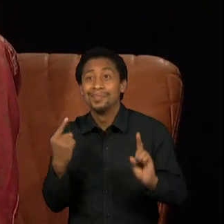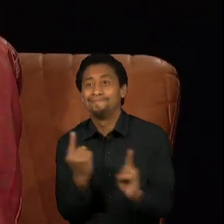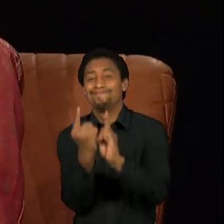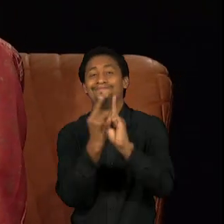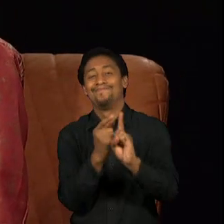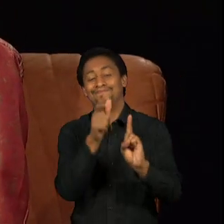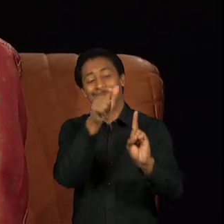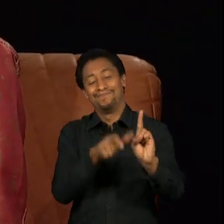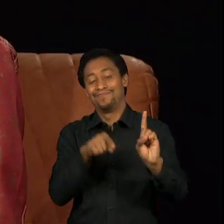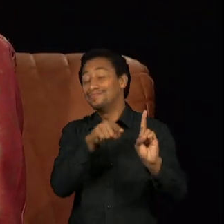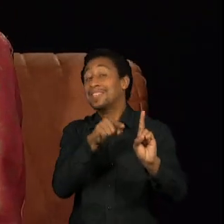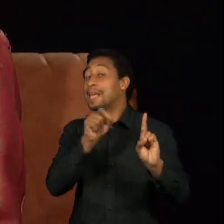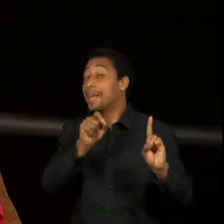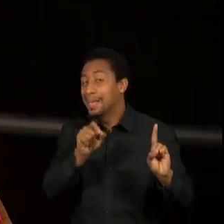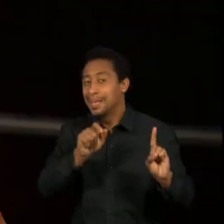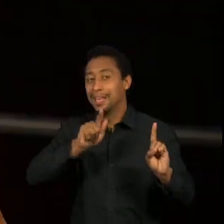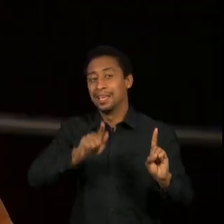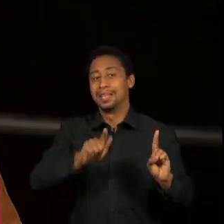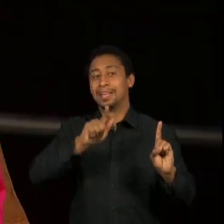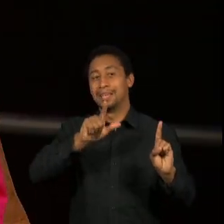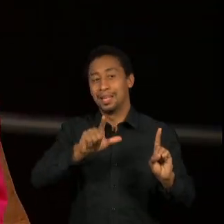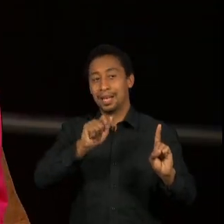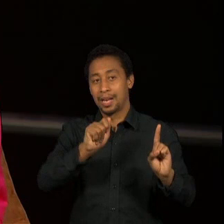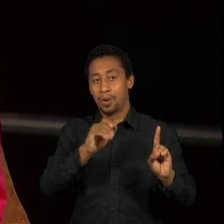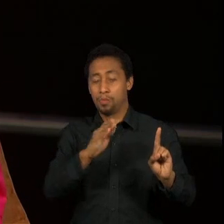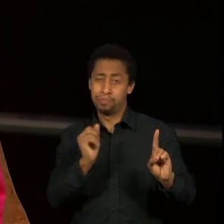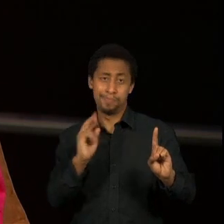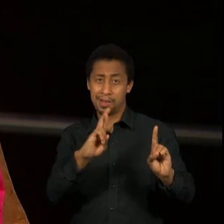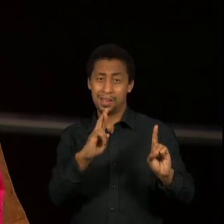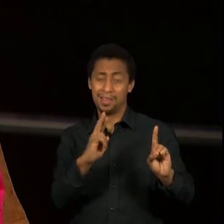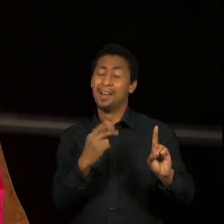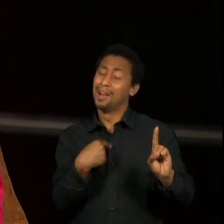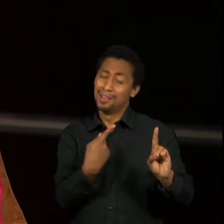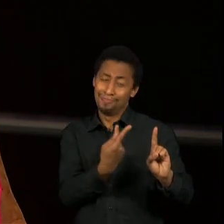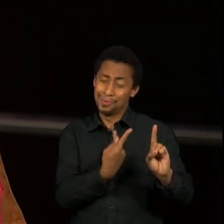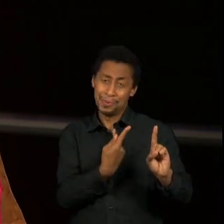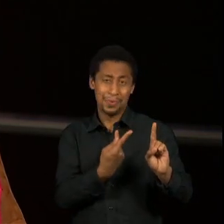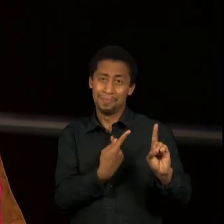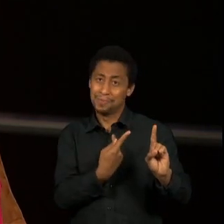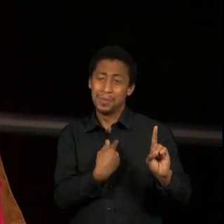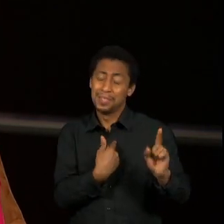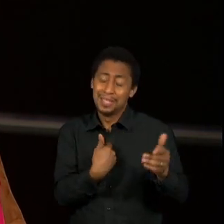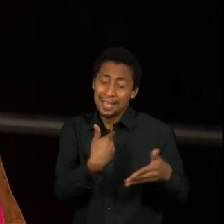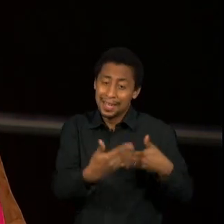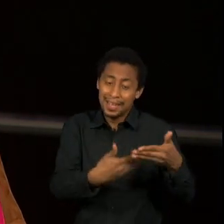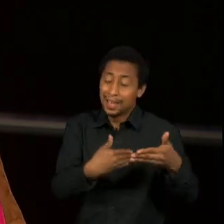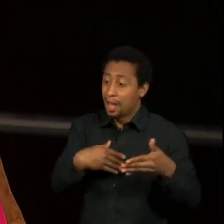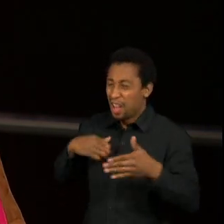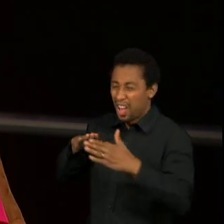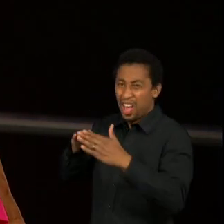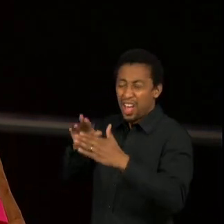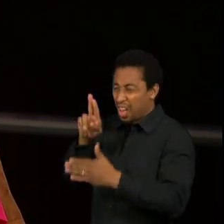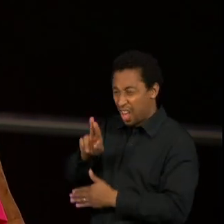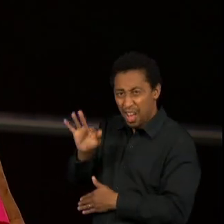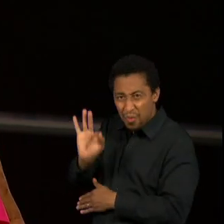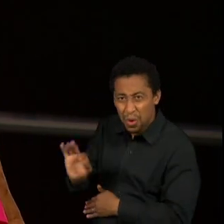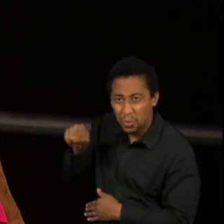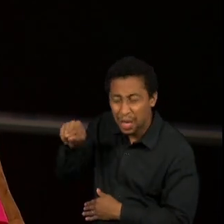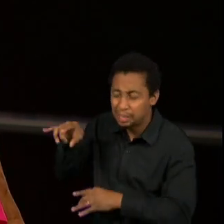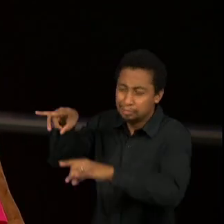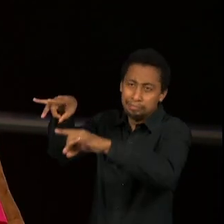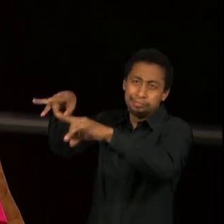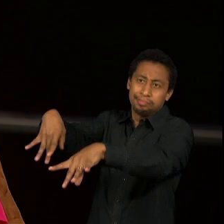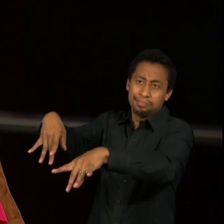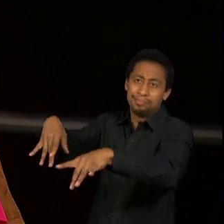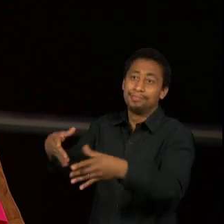deixaram a faculdade. Na Escola de Arte Dramática, você descobre Brecht. Isso foi fundamental